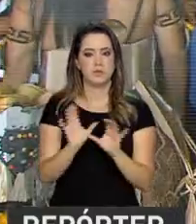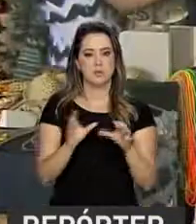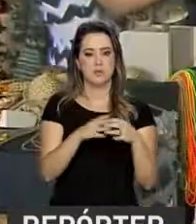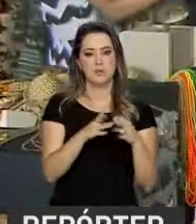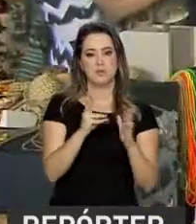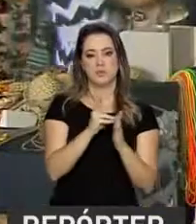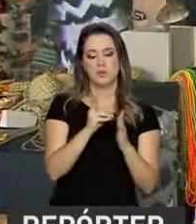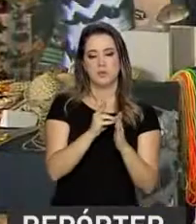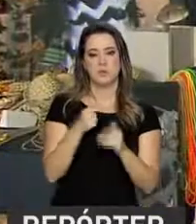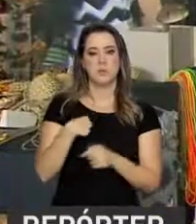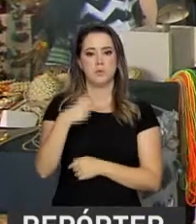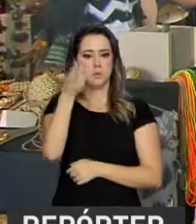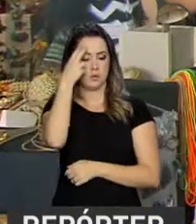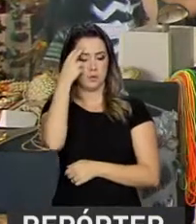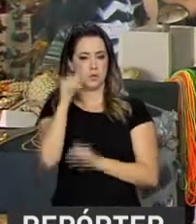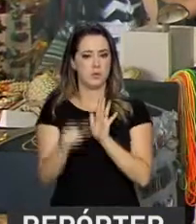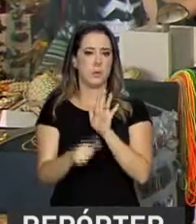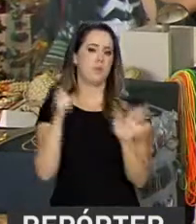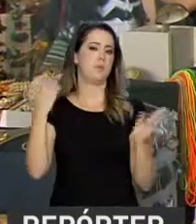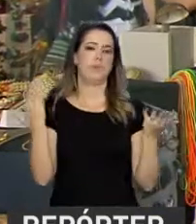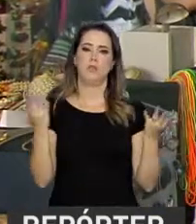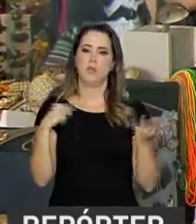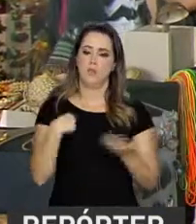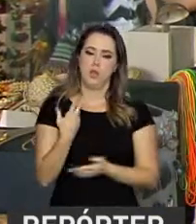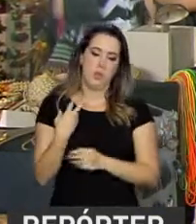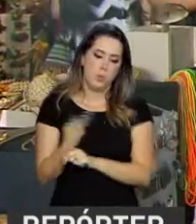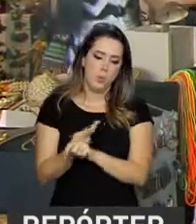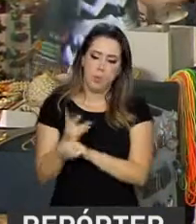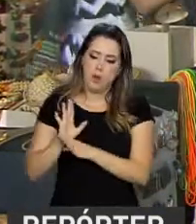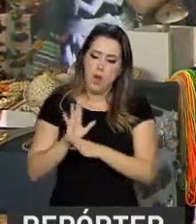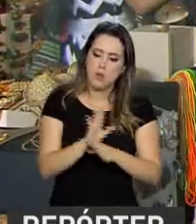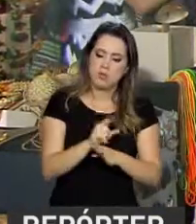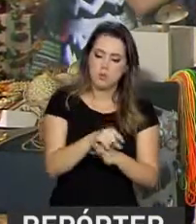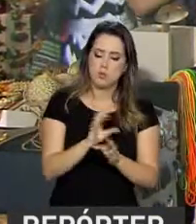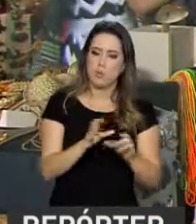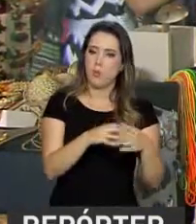com isso. Minha cultura é o primeiro lugar de todos. Eu tenho que buscar mais e cada vez mais.